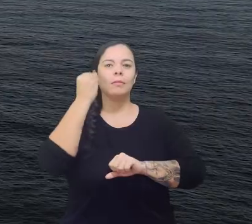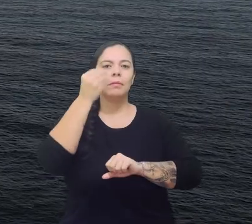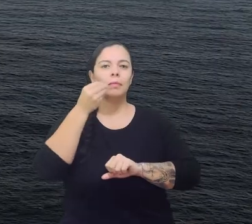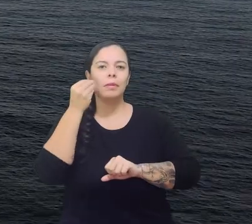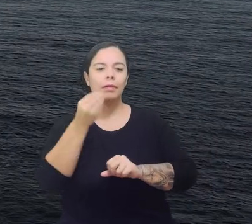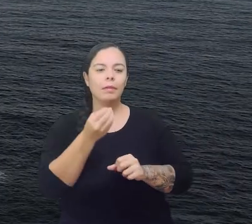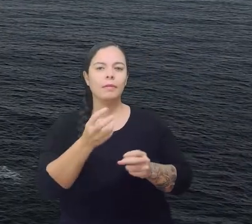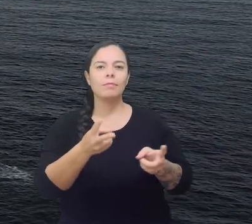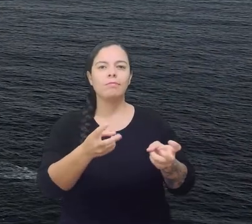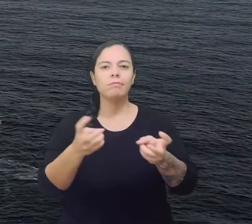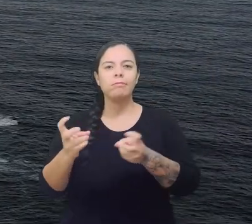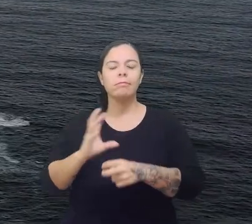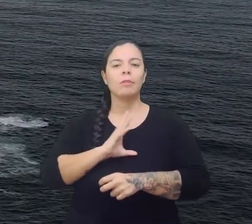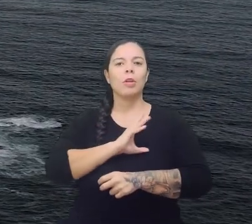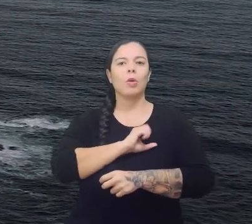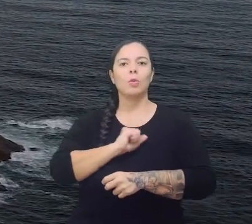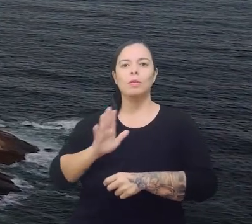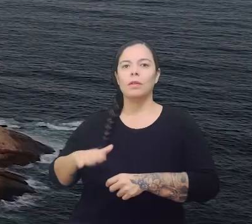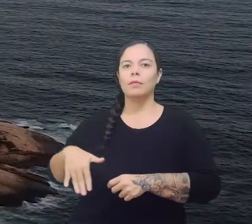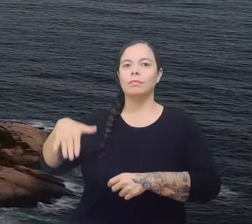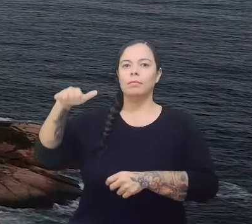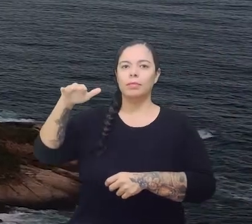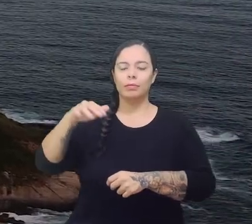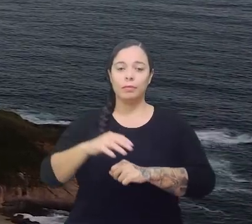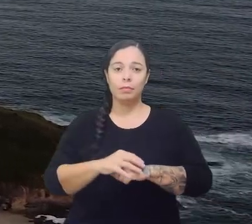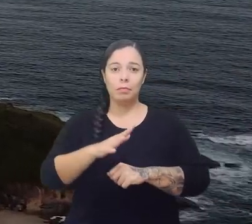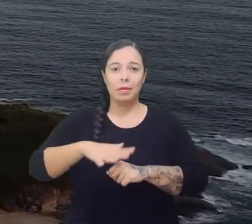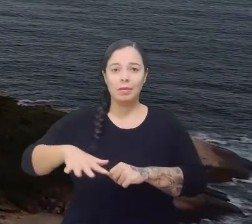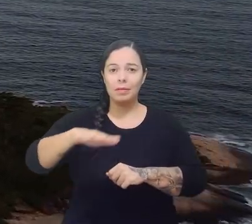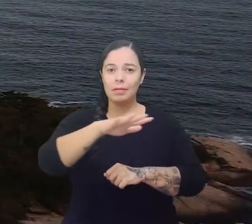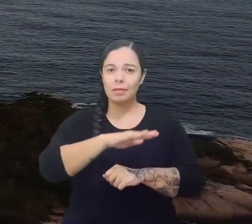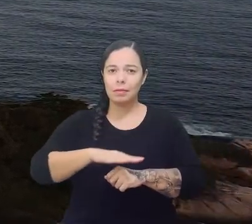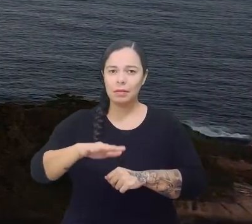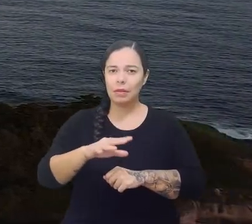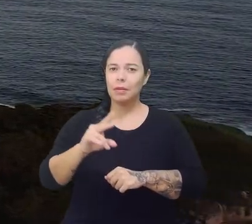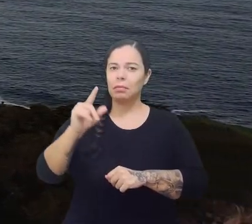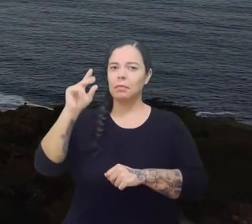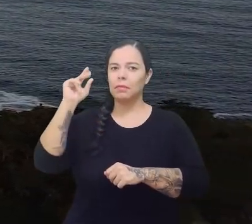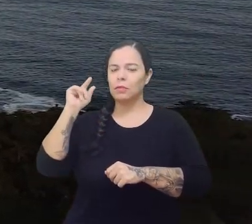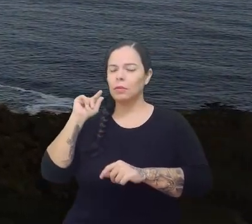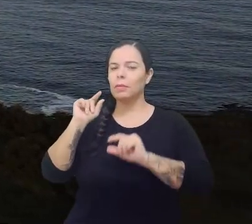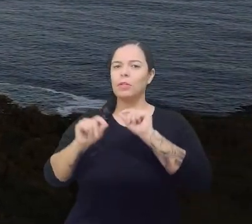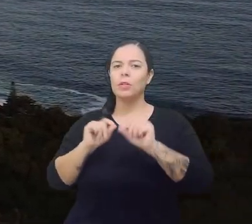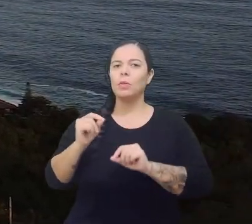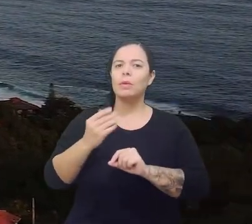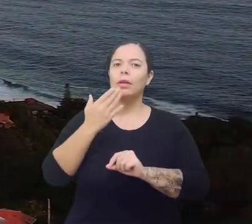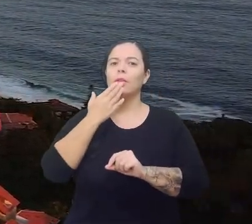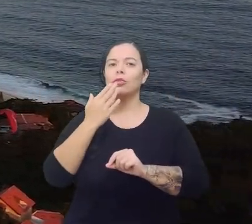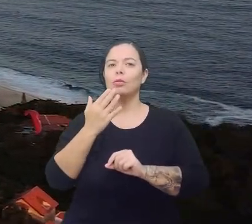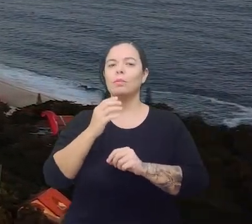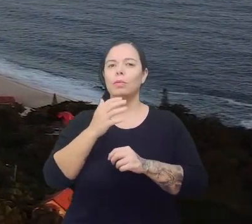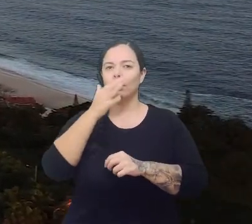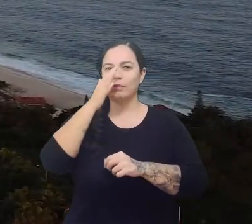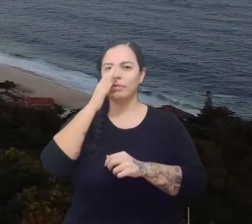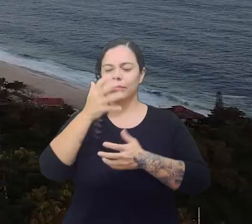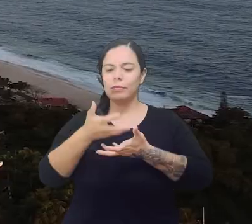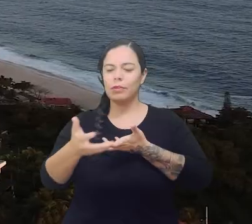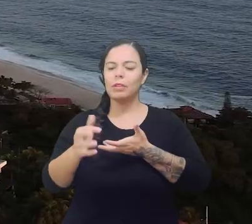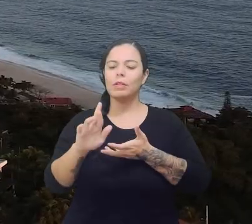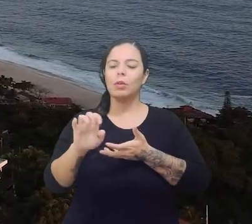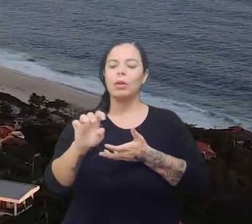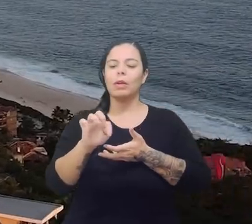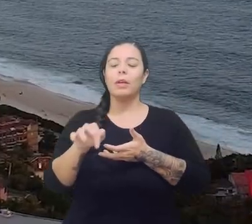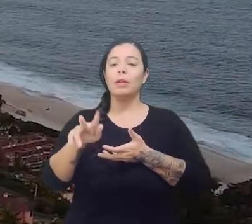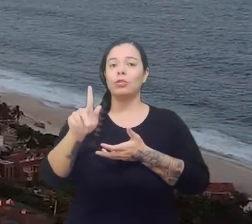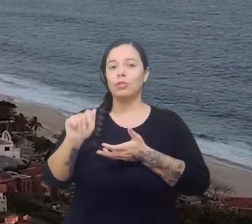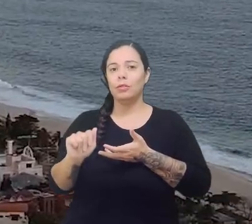criança. Era tudo restinga em Camboinhas, assim, só tinha as áreas cercadas, as áreas de ruas com saia, né? E o resto